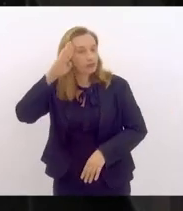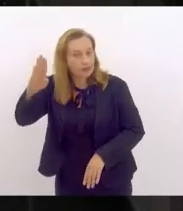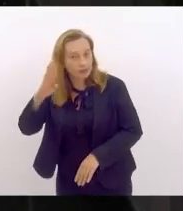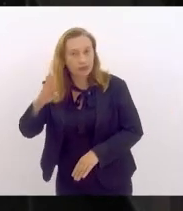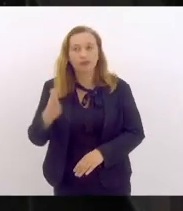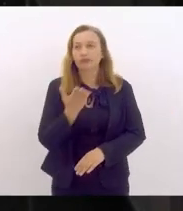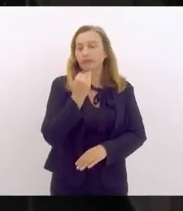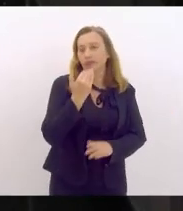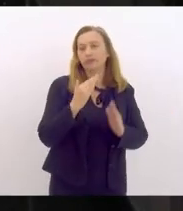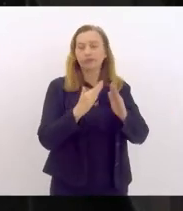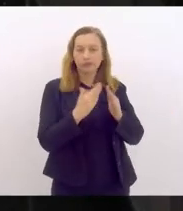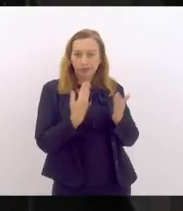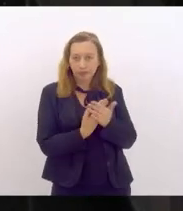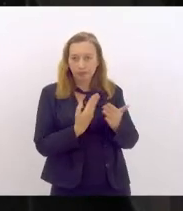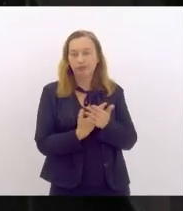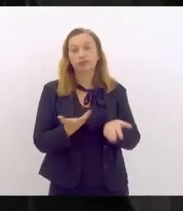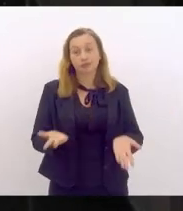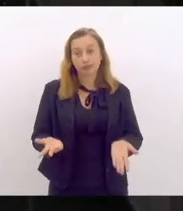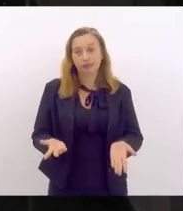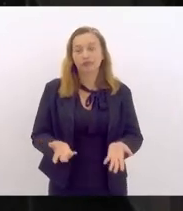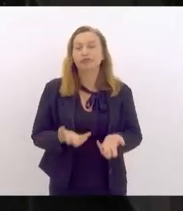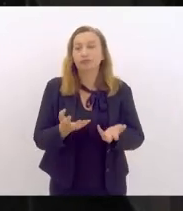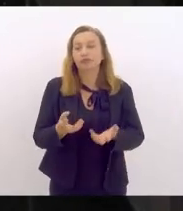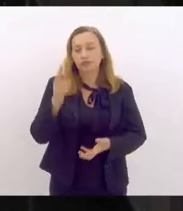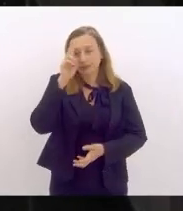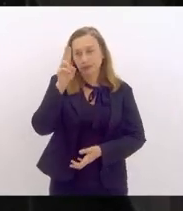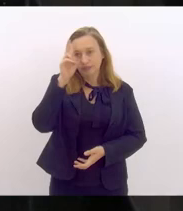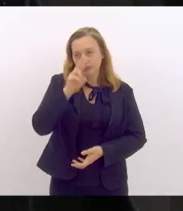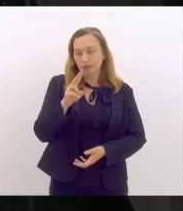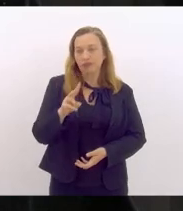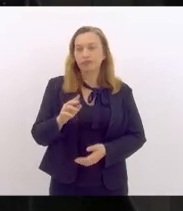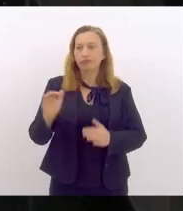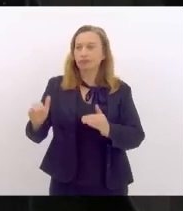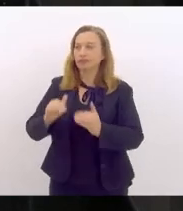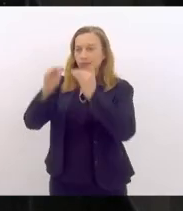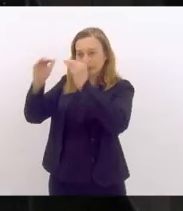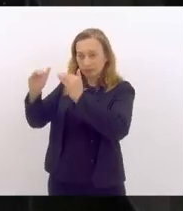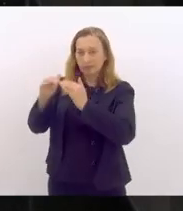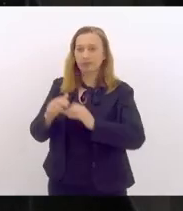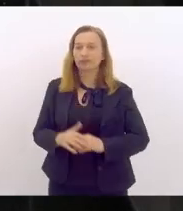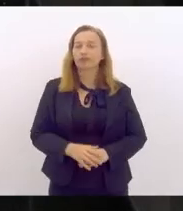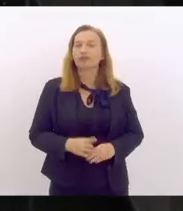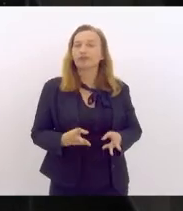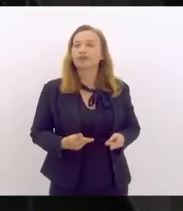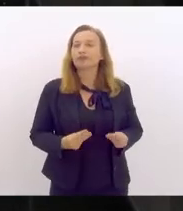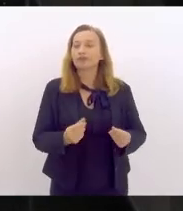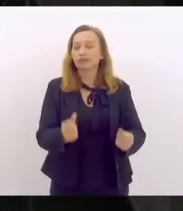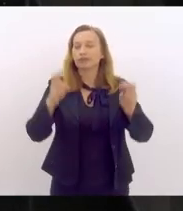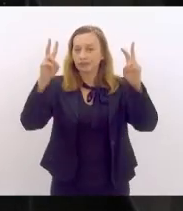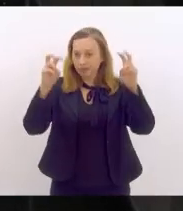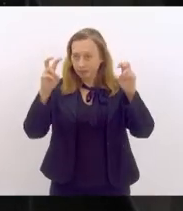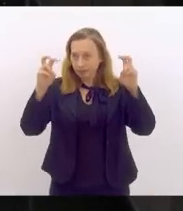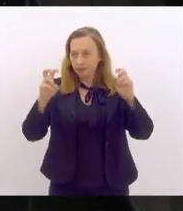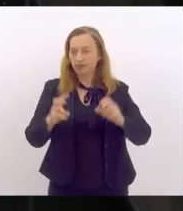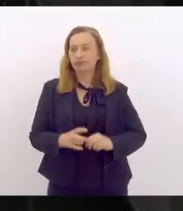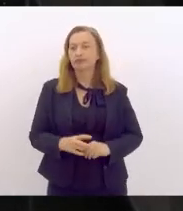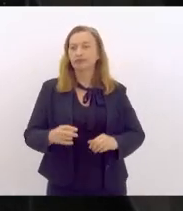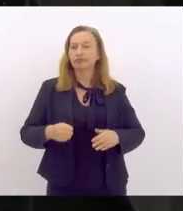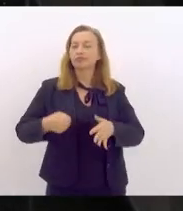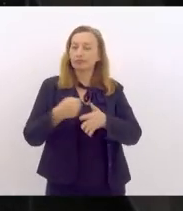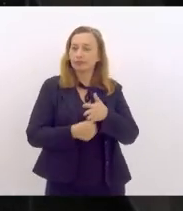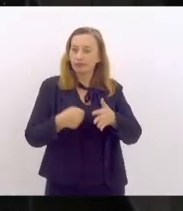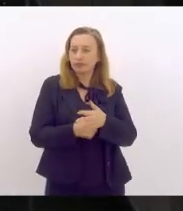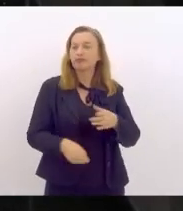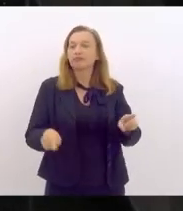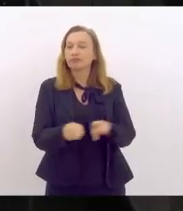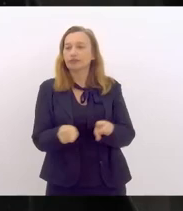a merenda servida nas escolas eu quero que lembrar a vossa excelência que é sensível ao tema e é um Combatente também